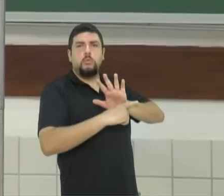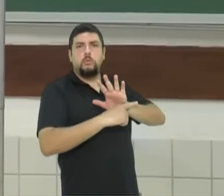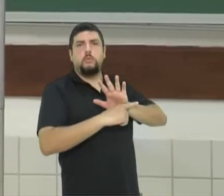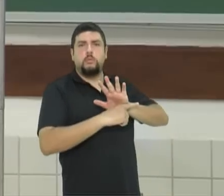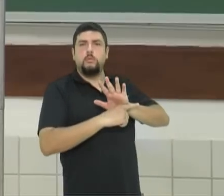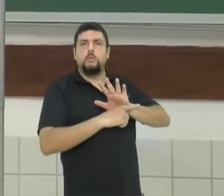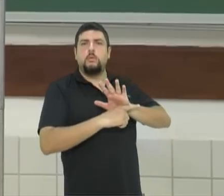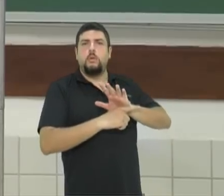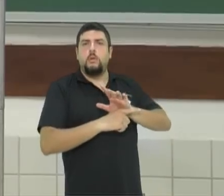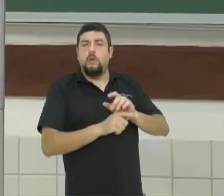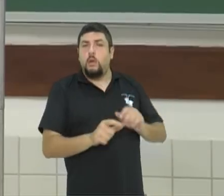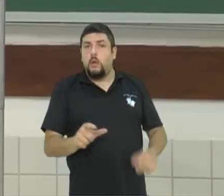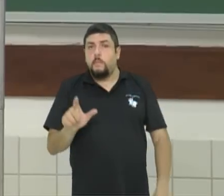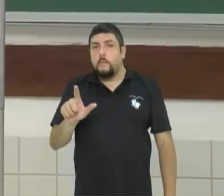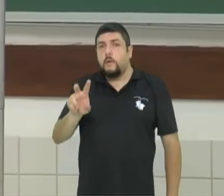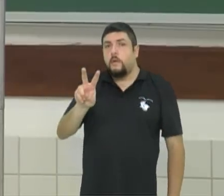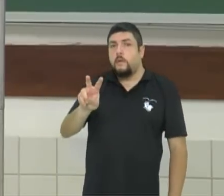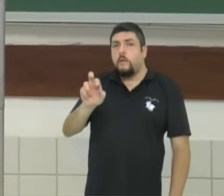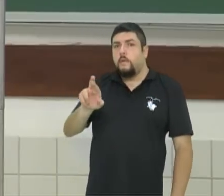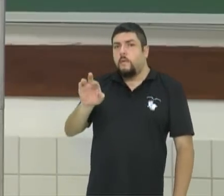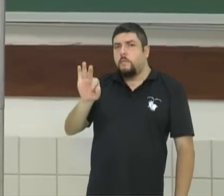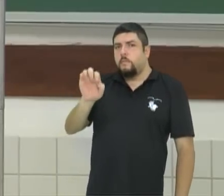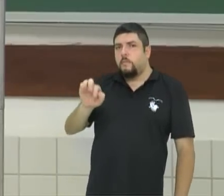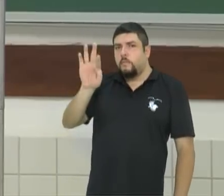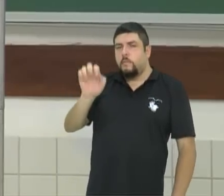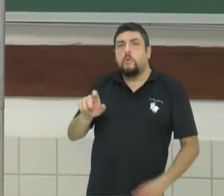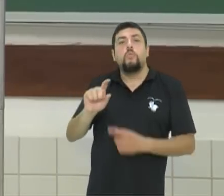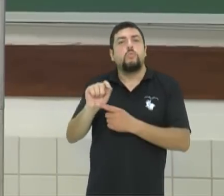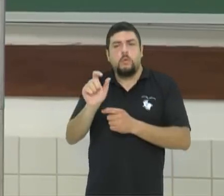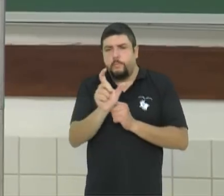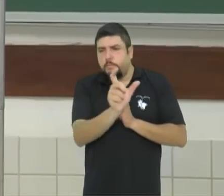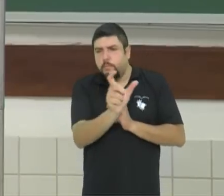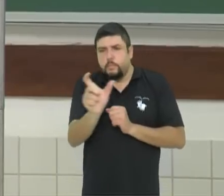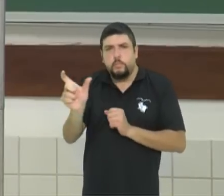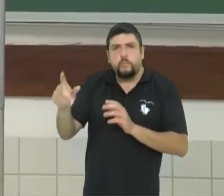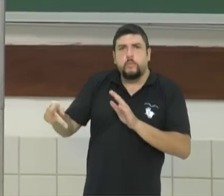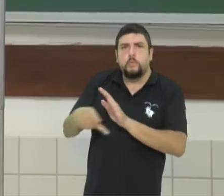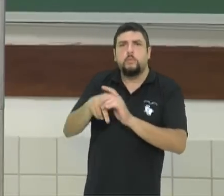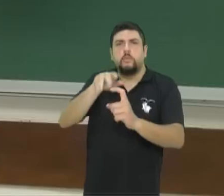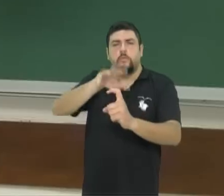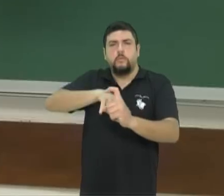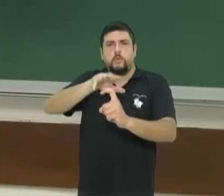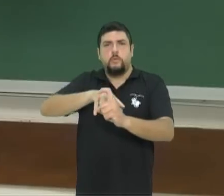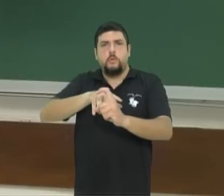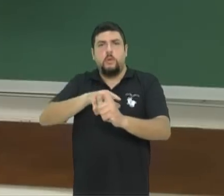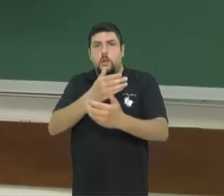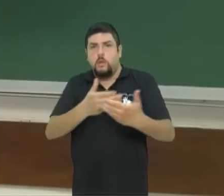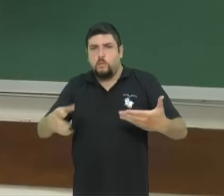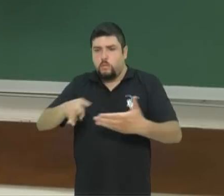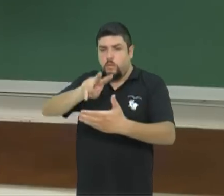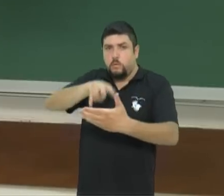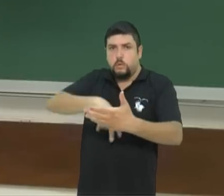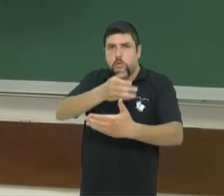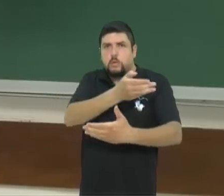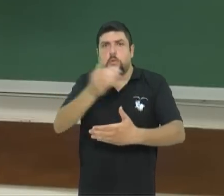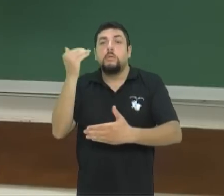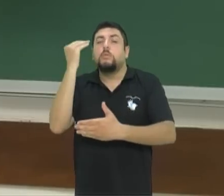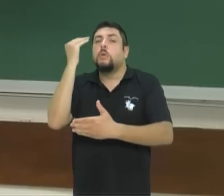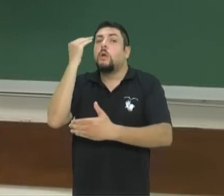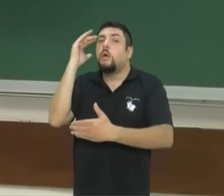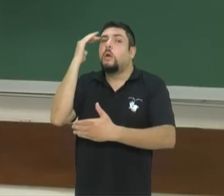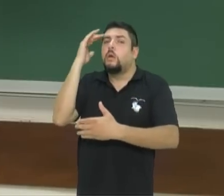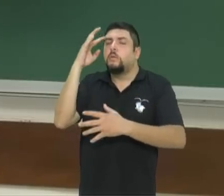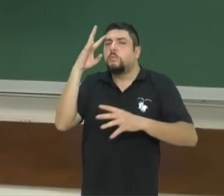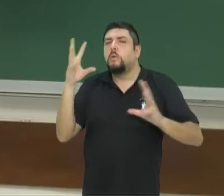muitos de vocês isso seja uma novidade. Então, a gente vai começar a fazer a leitura para vocês compreenderem um pouquinho mais sobre essas questões